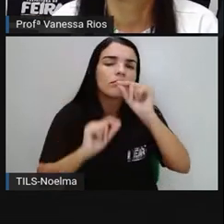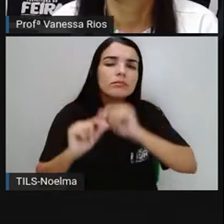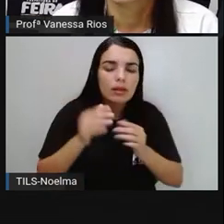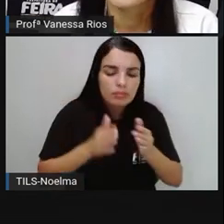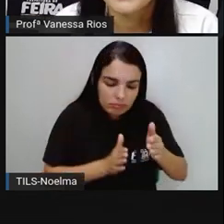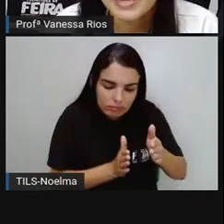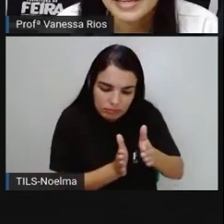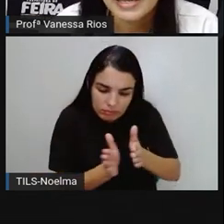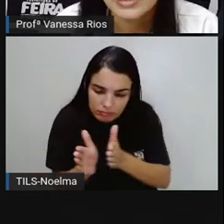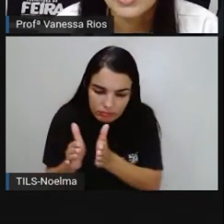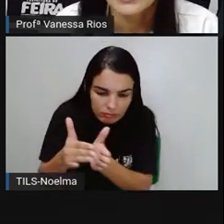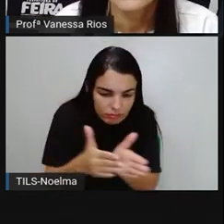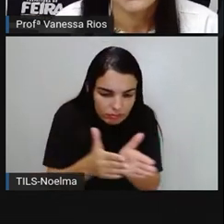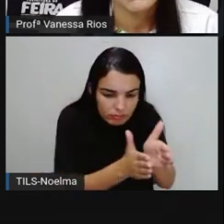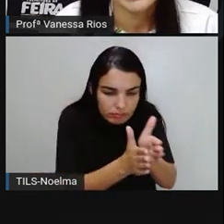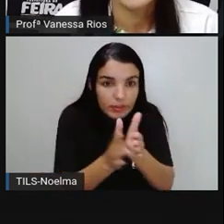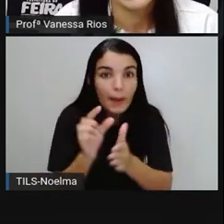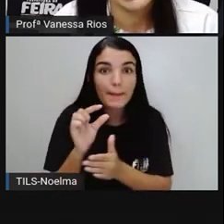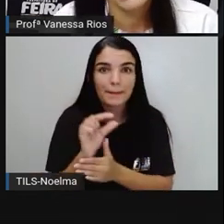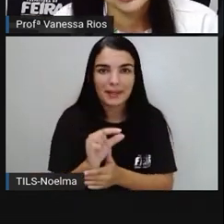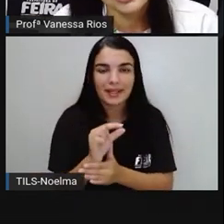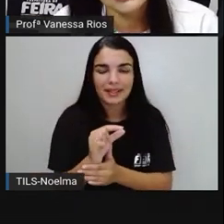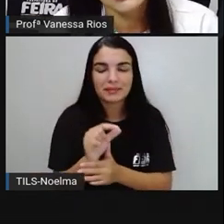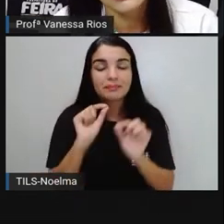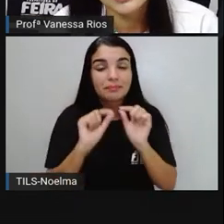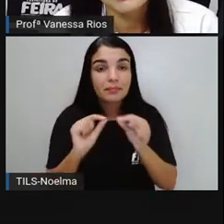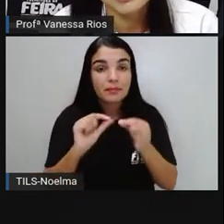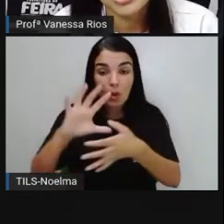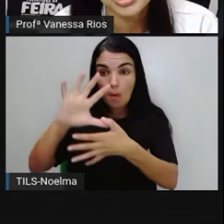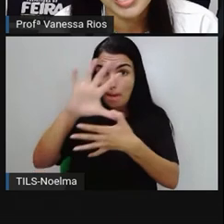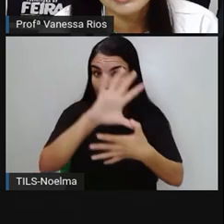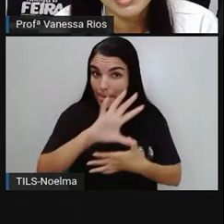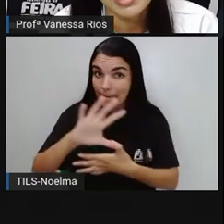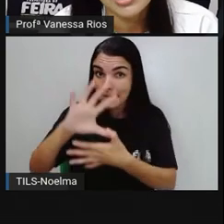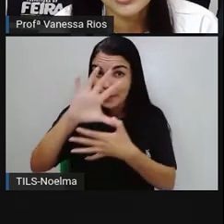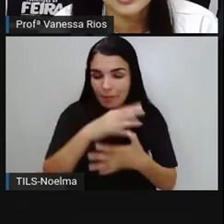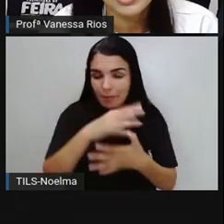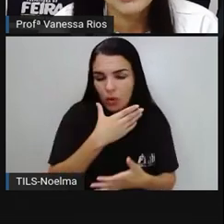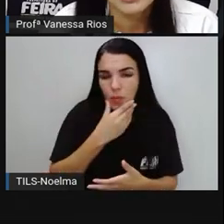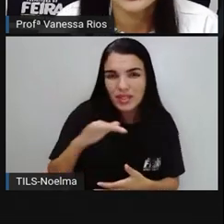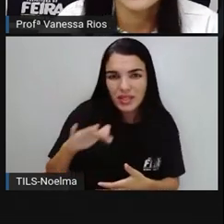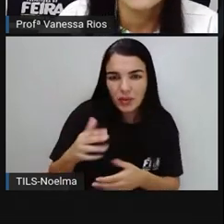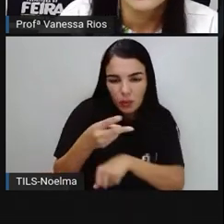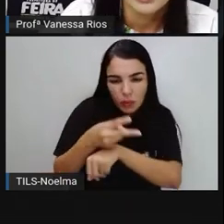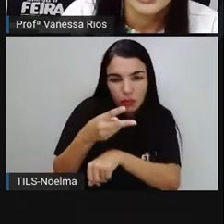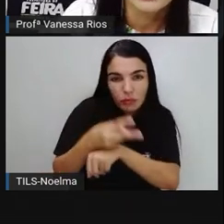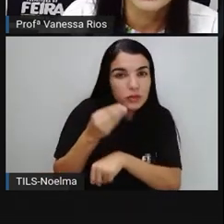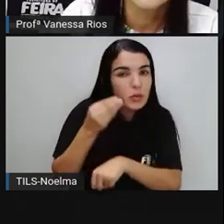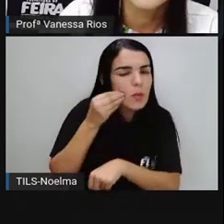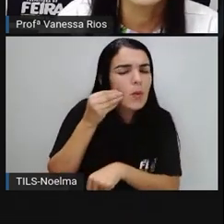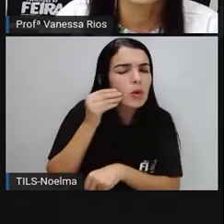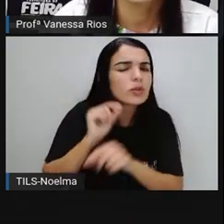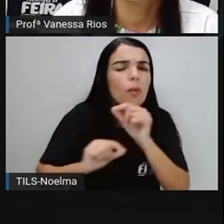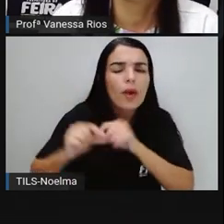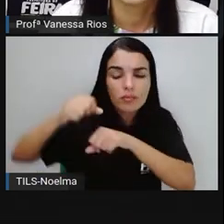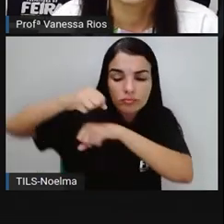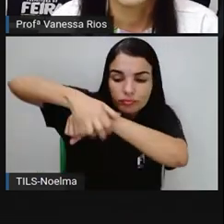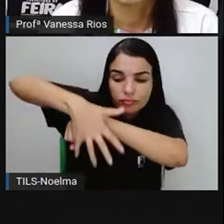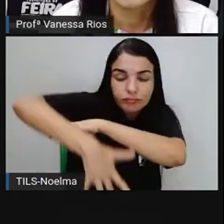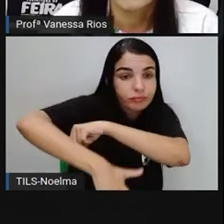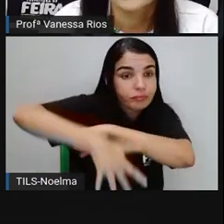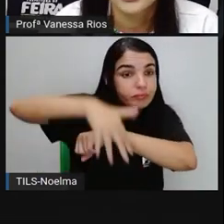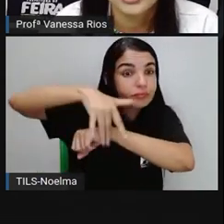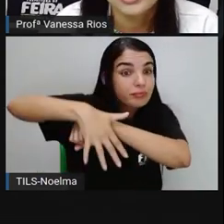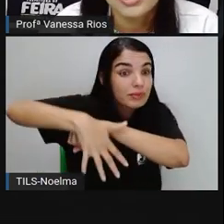percurso pequeno. O mapa que ele utiliza, inclusive, para chegar até a cachoeira, mostra o desenho, né, e